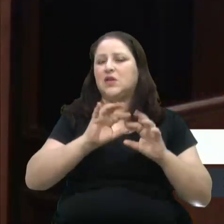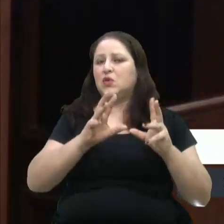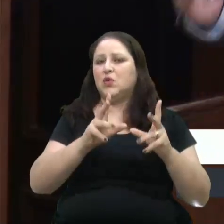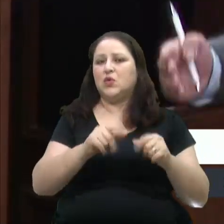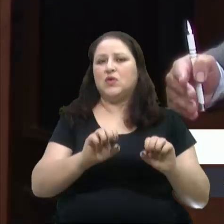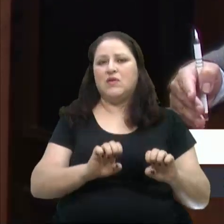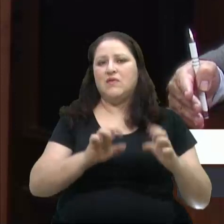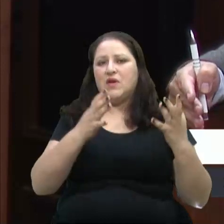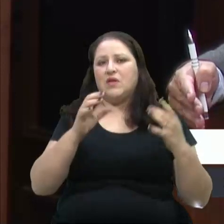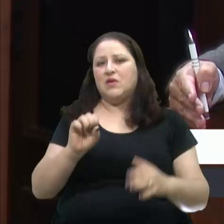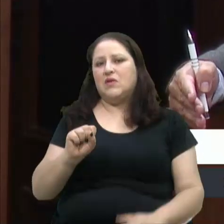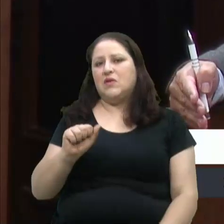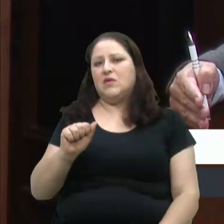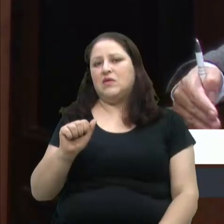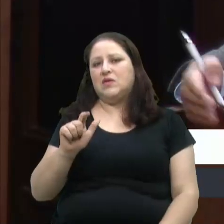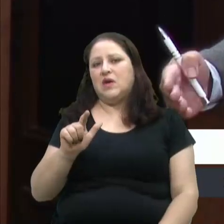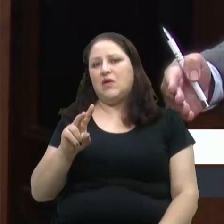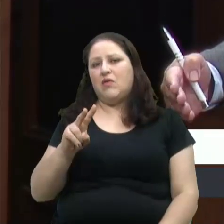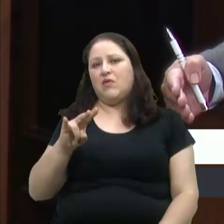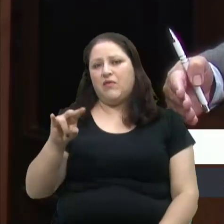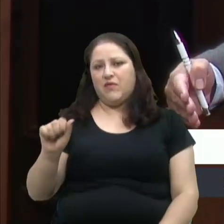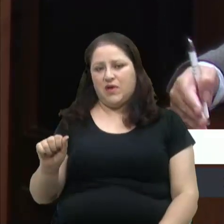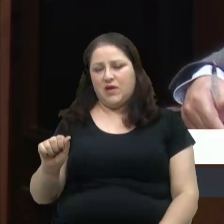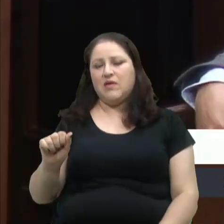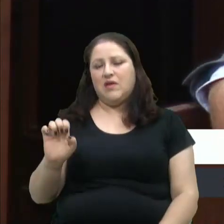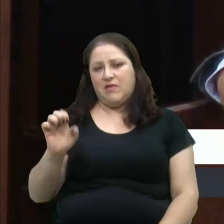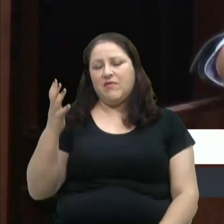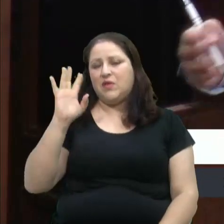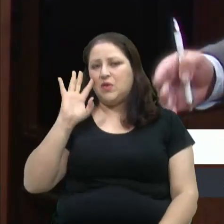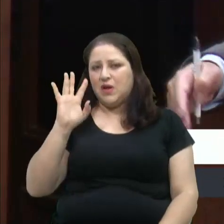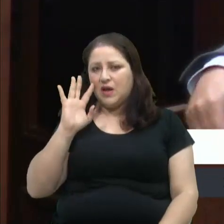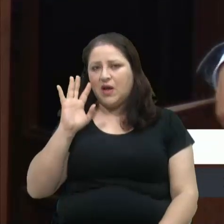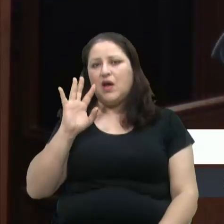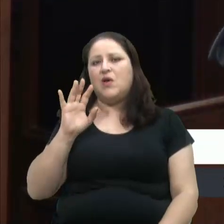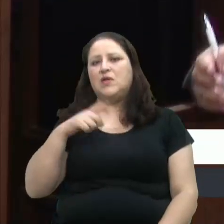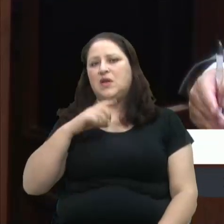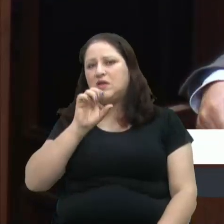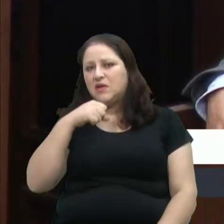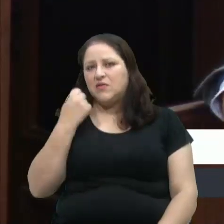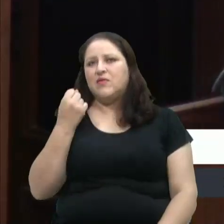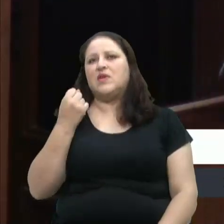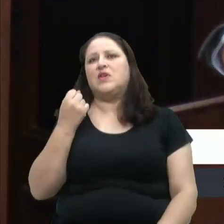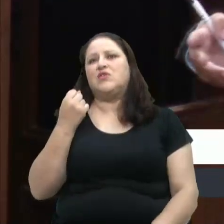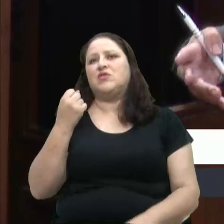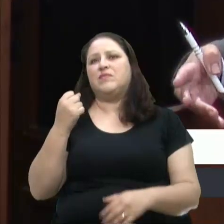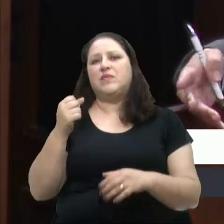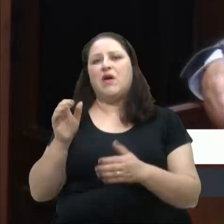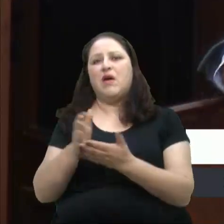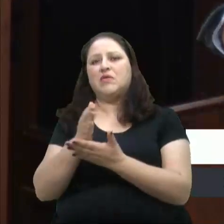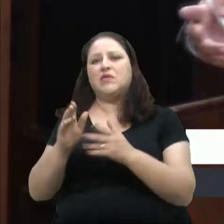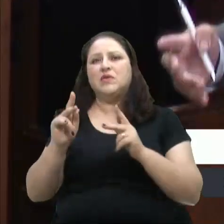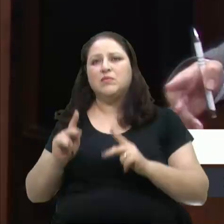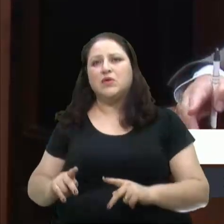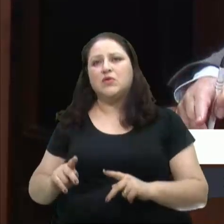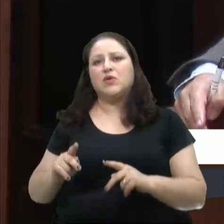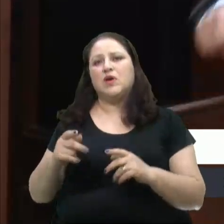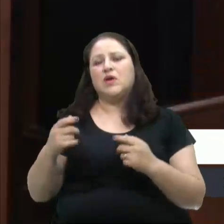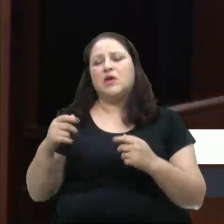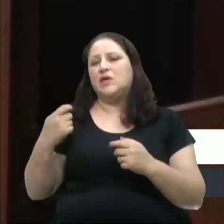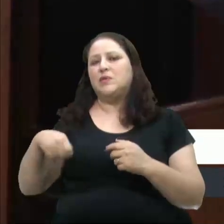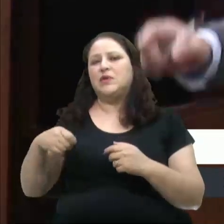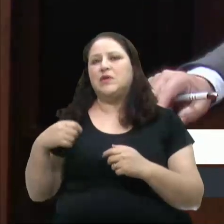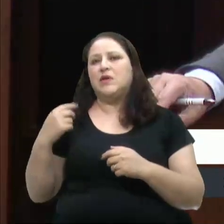salvia que é um evento bacana que acontece ali de cervejeiros enfim Às vezes o pessoal tem que eles ir atrás